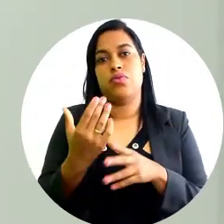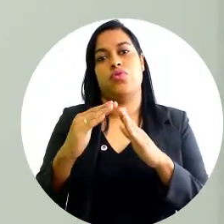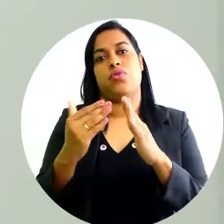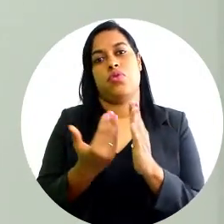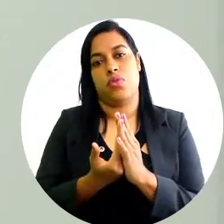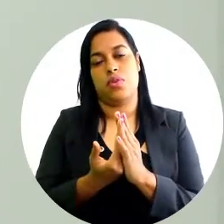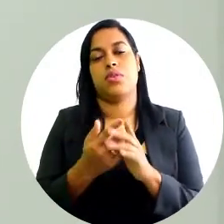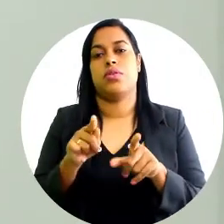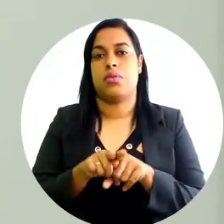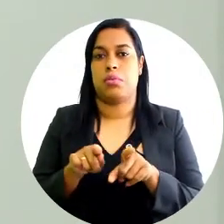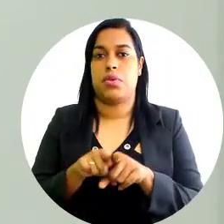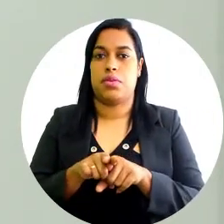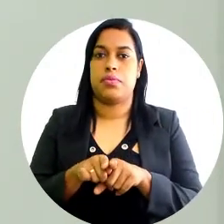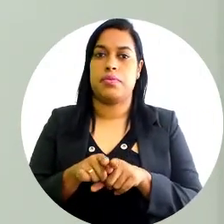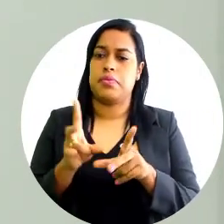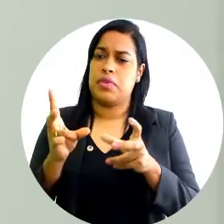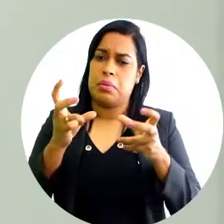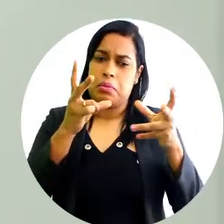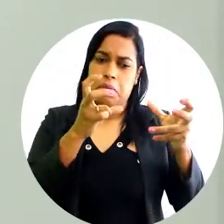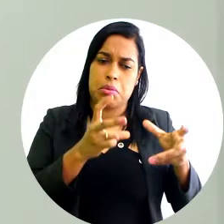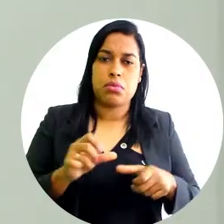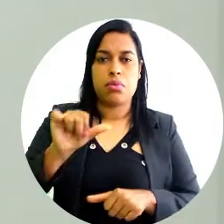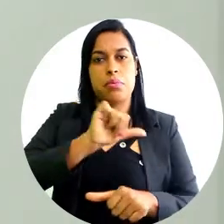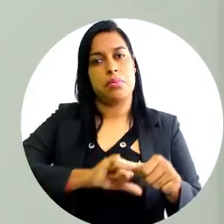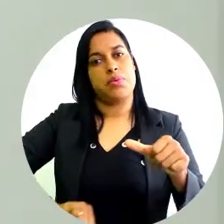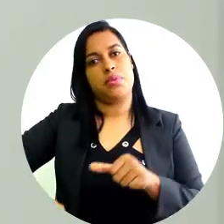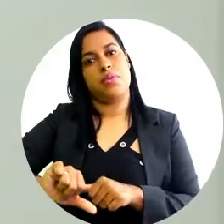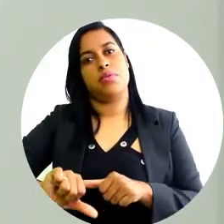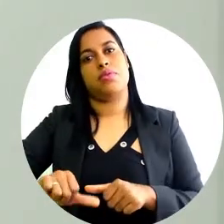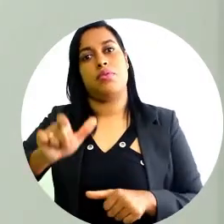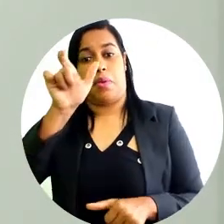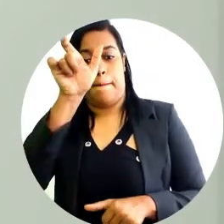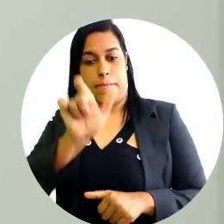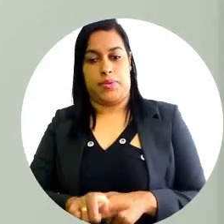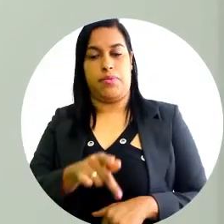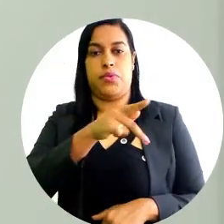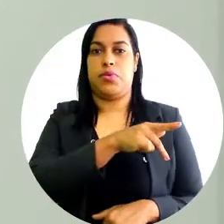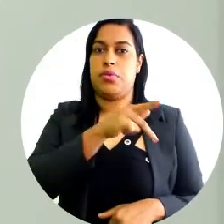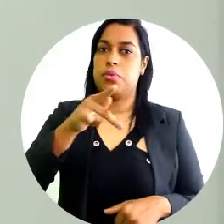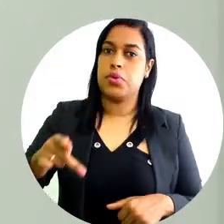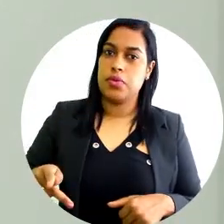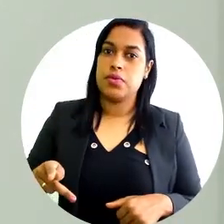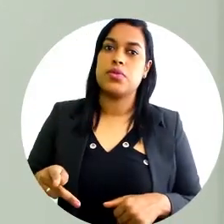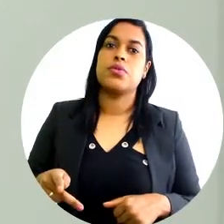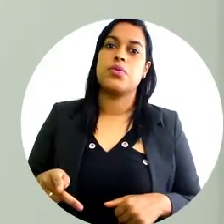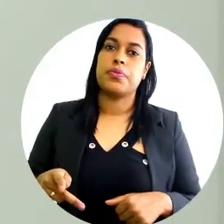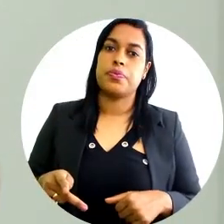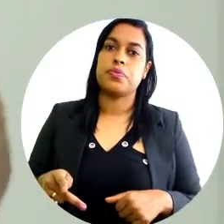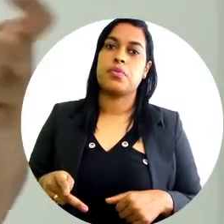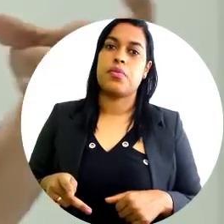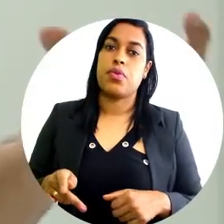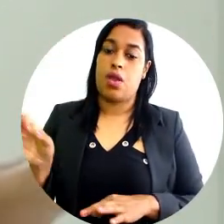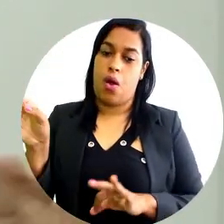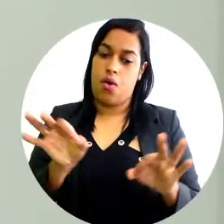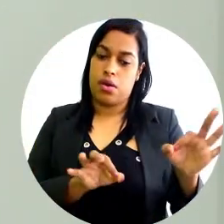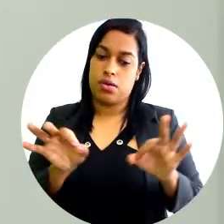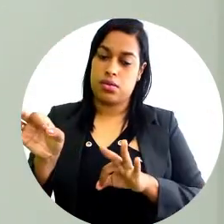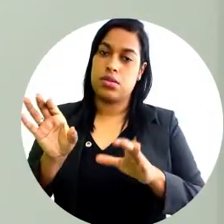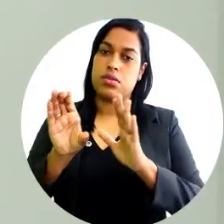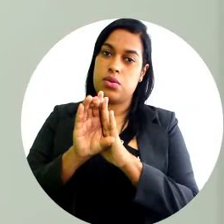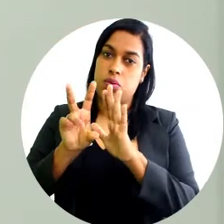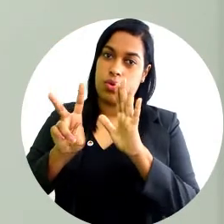dias atuais, você percebe mudanças, seja na postura do professor, seja na estrutura